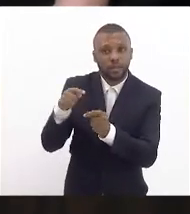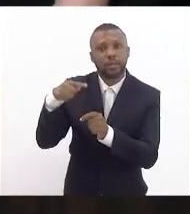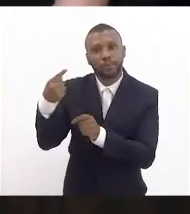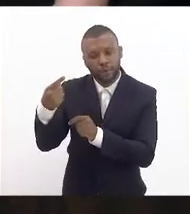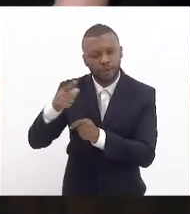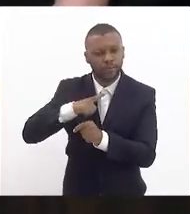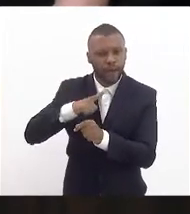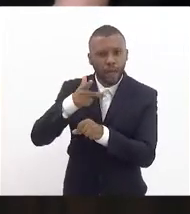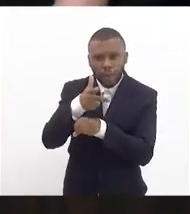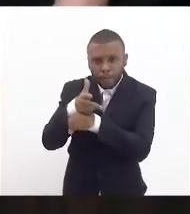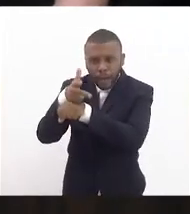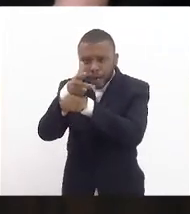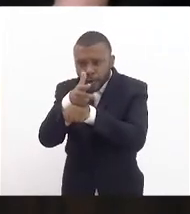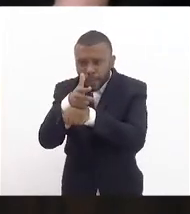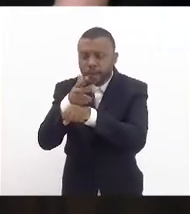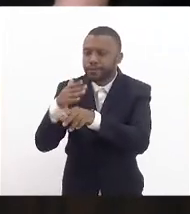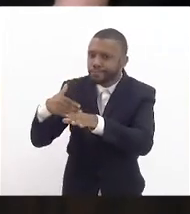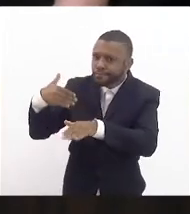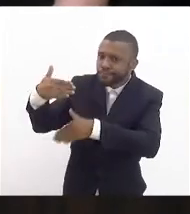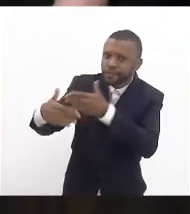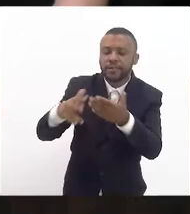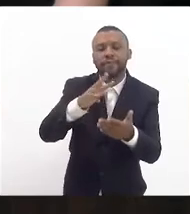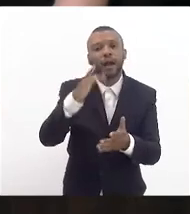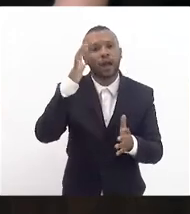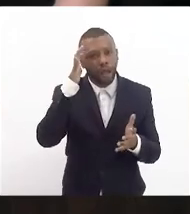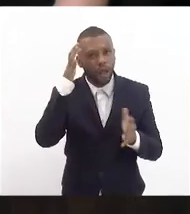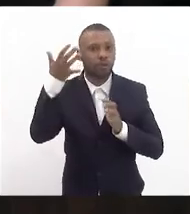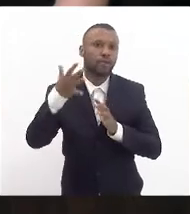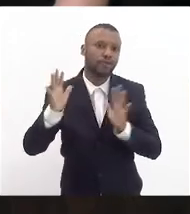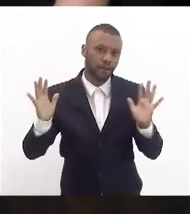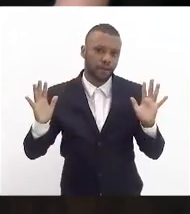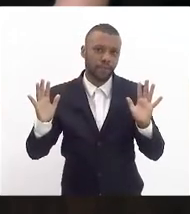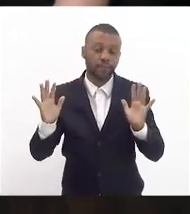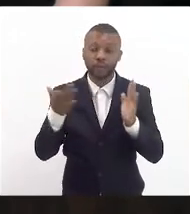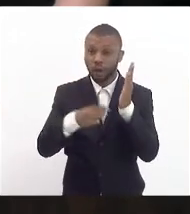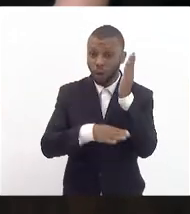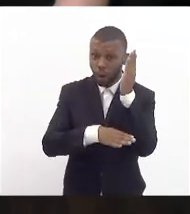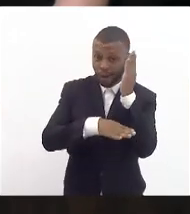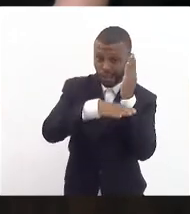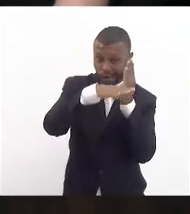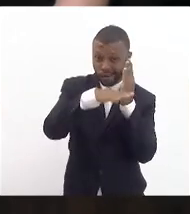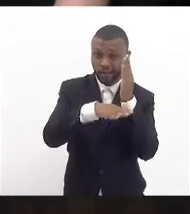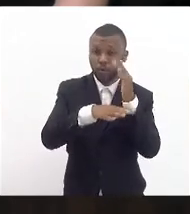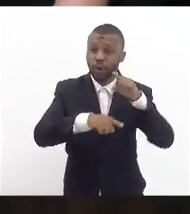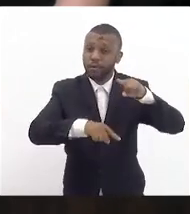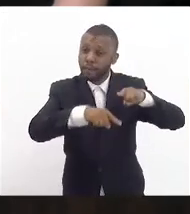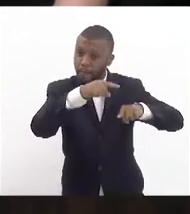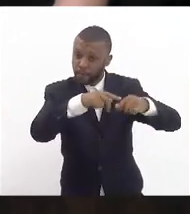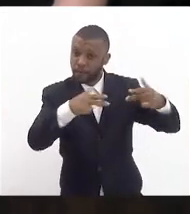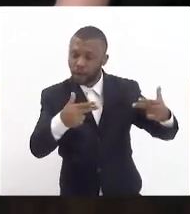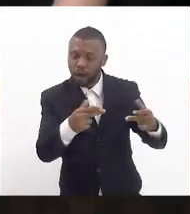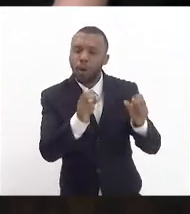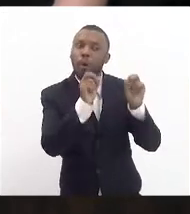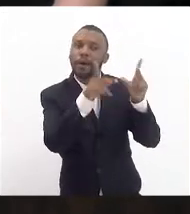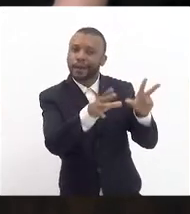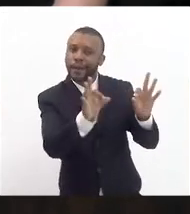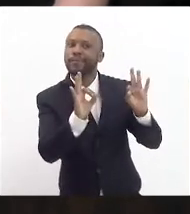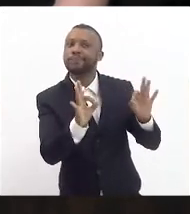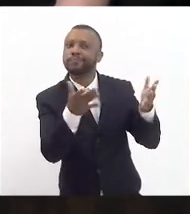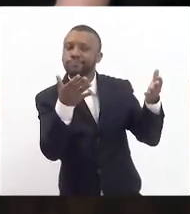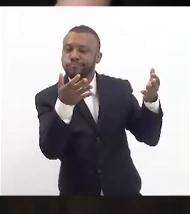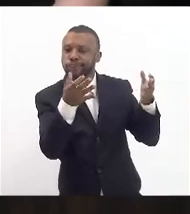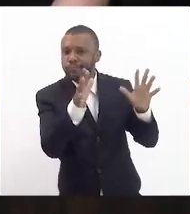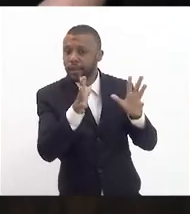que estamos licitando, vamos resolver. Mas, então é, o elevador de carga está bonitinho, bacaninha,